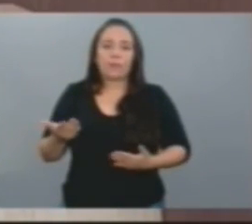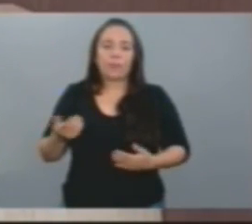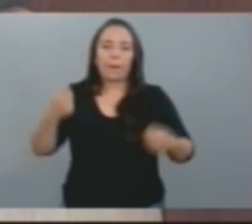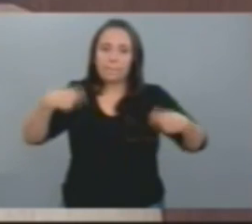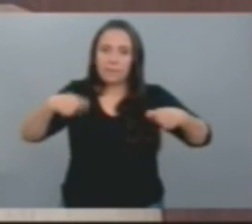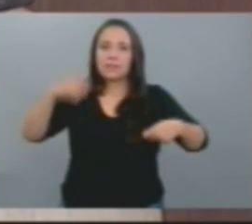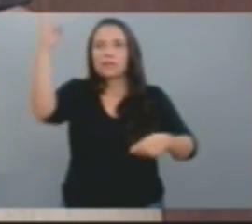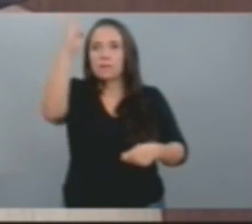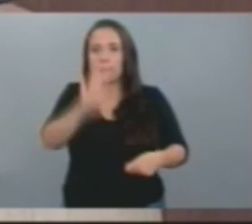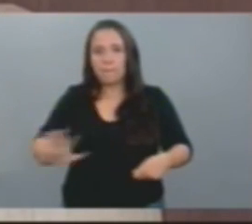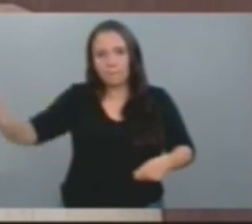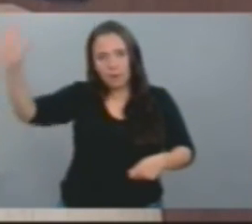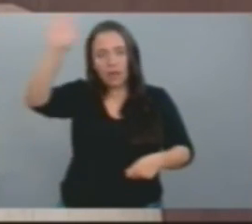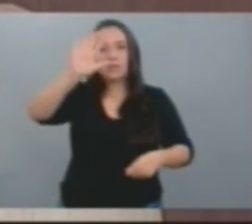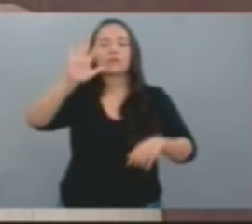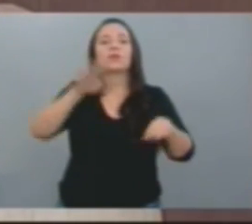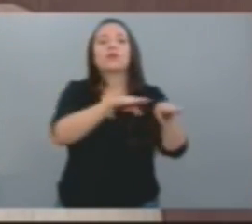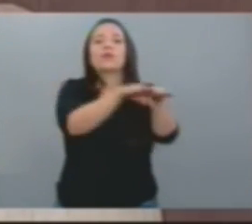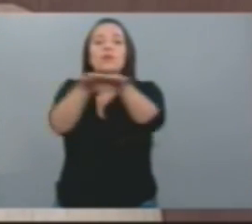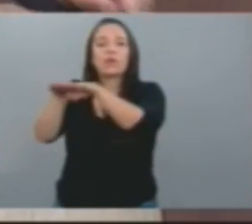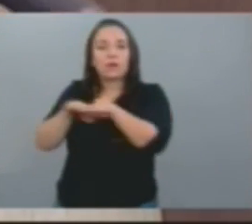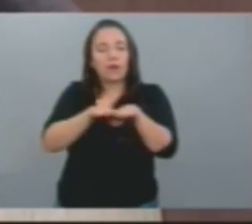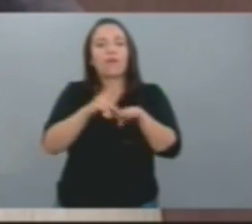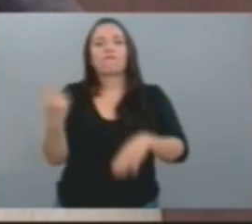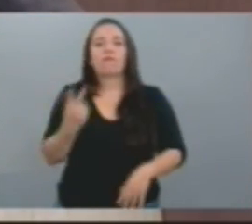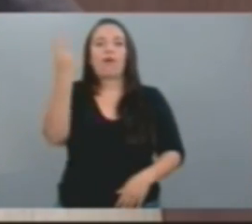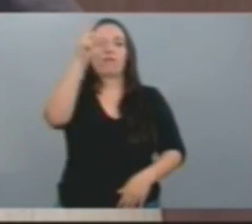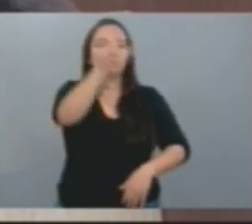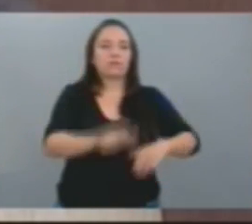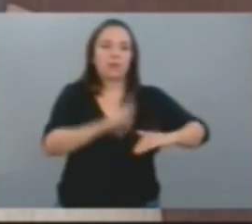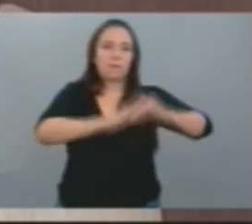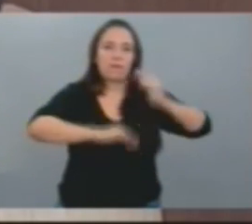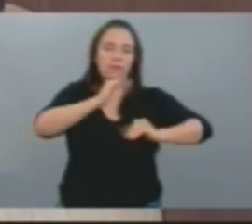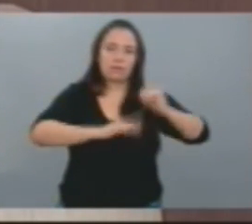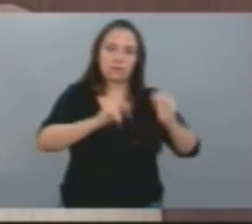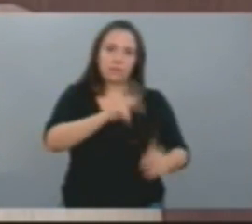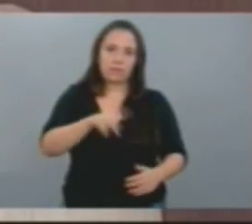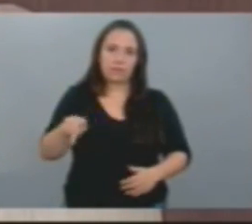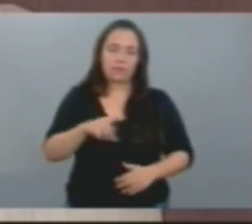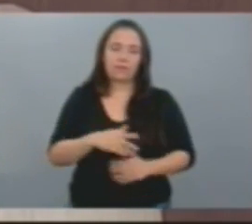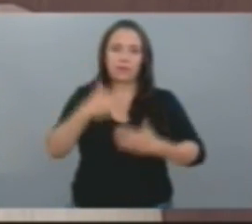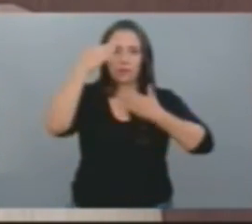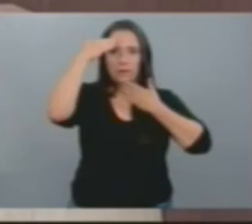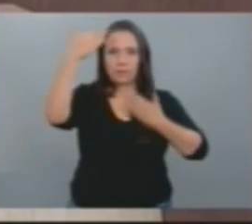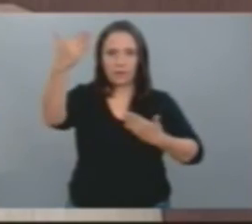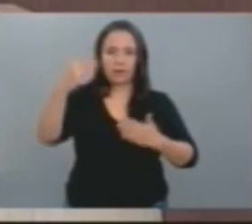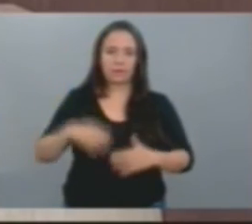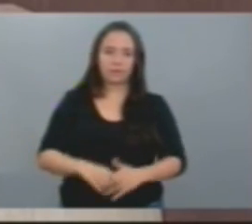sermos uma nação justa e democrática sem valorizar os trabalhadores da educação. Muito obrigado. Deputado Renato.